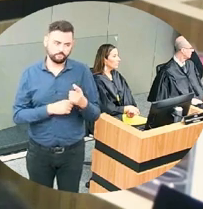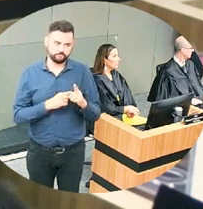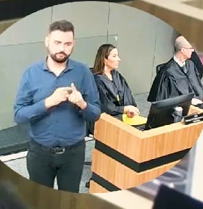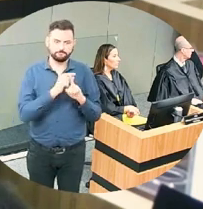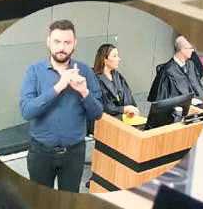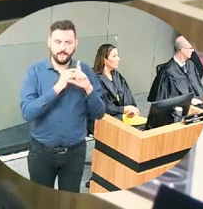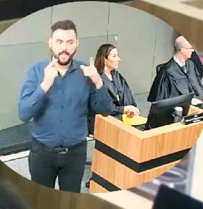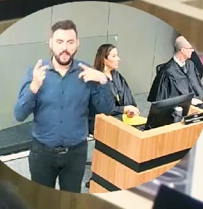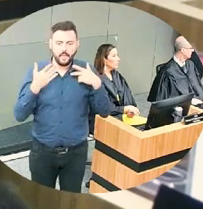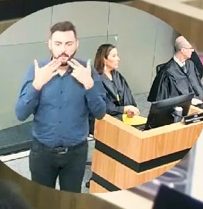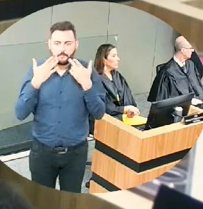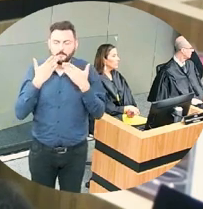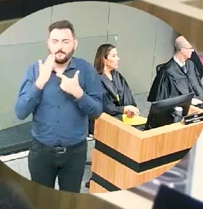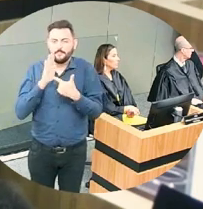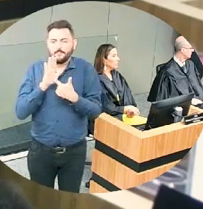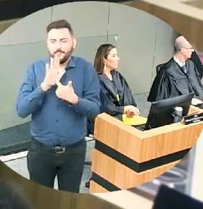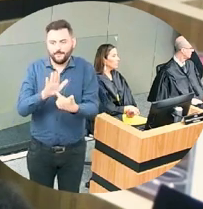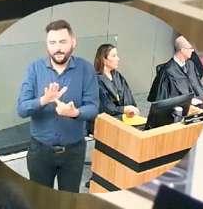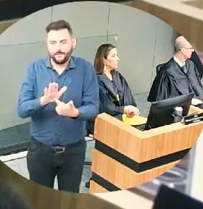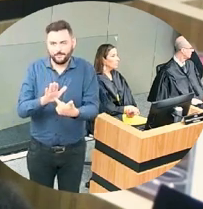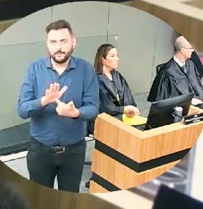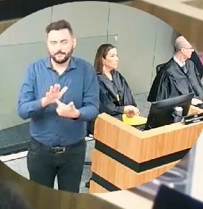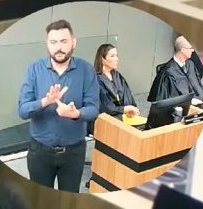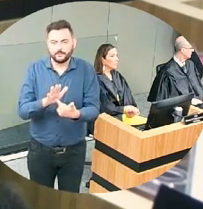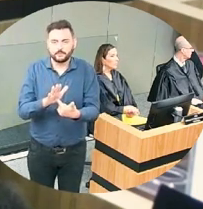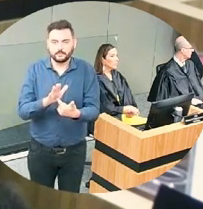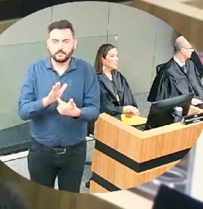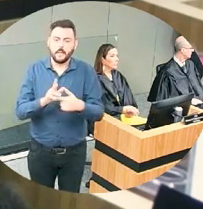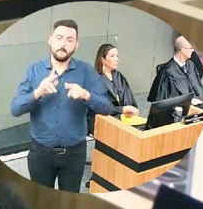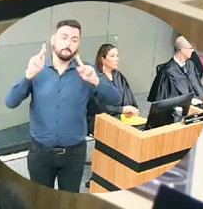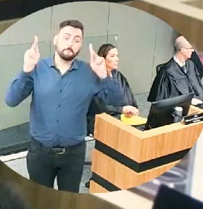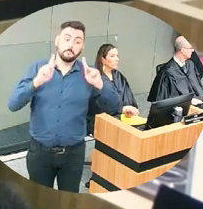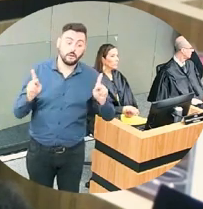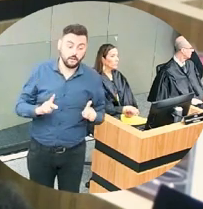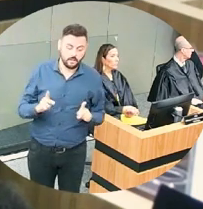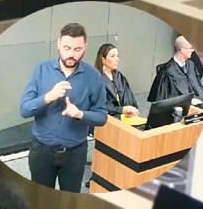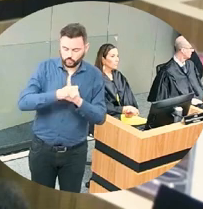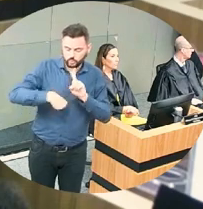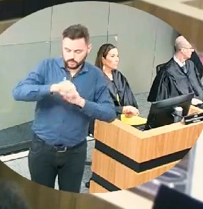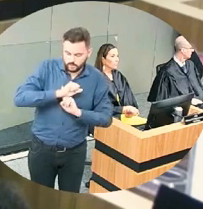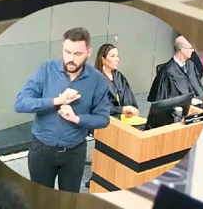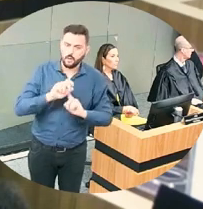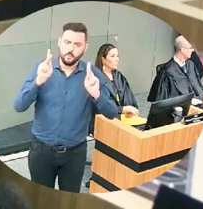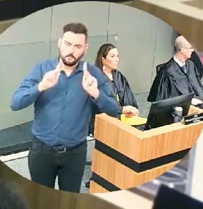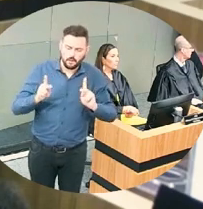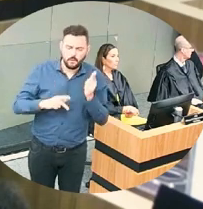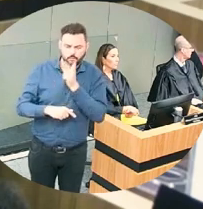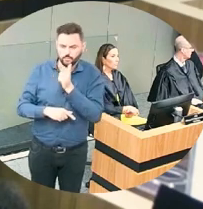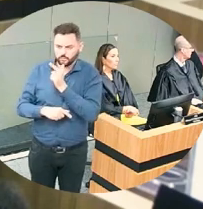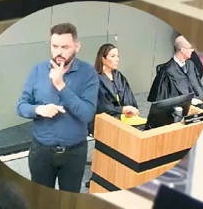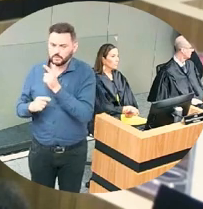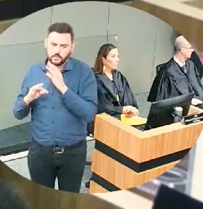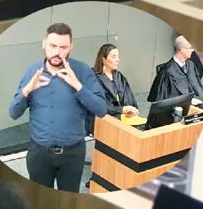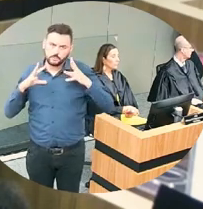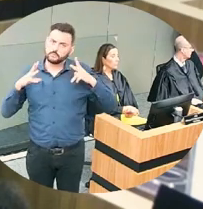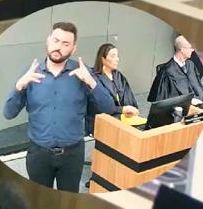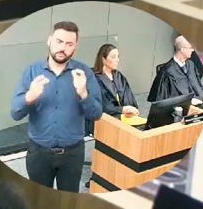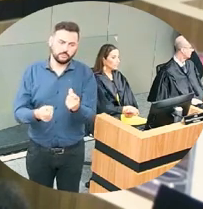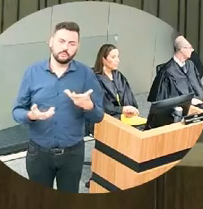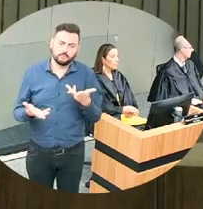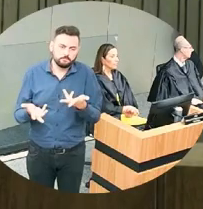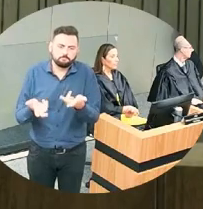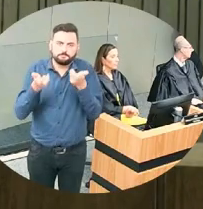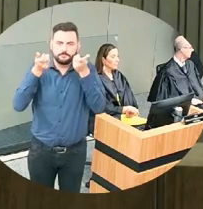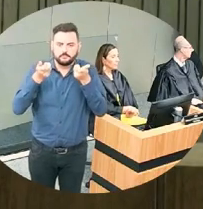eh fazer com que a a a paz social seja recuperada Nenhuma forma melhor de recuperação do que